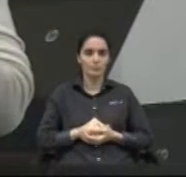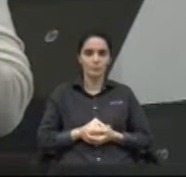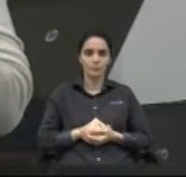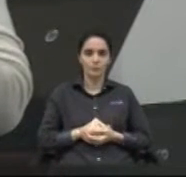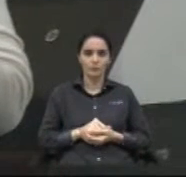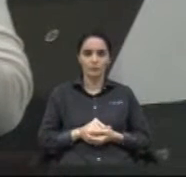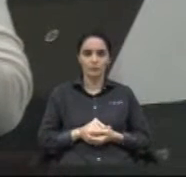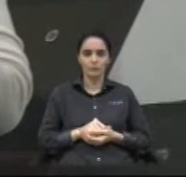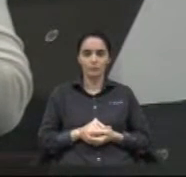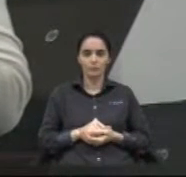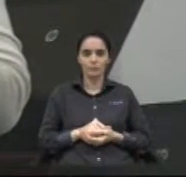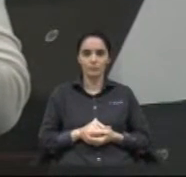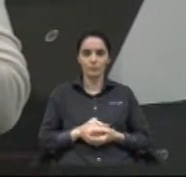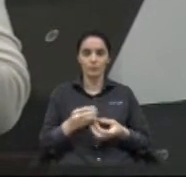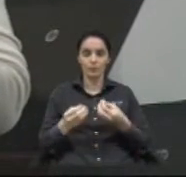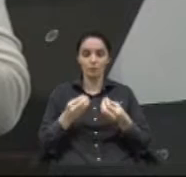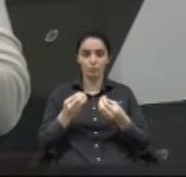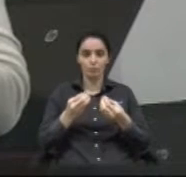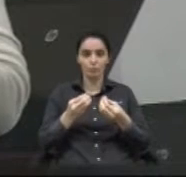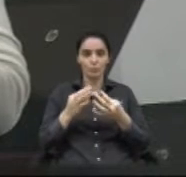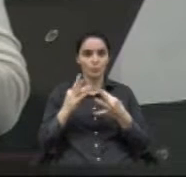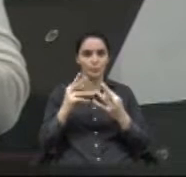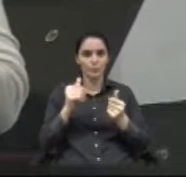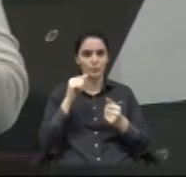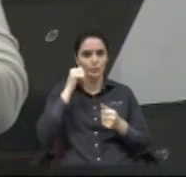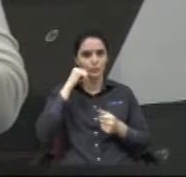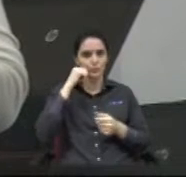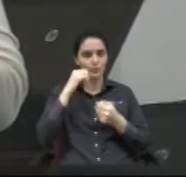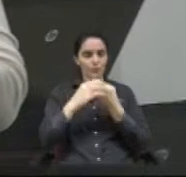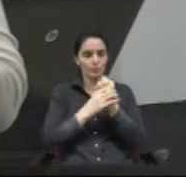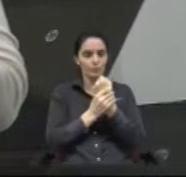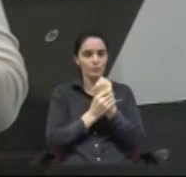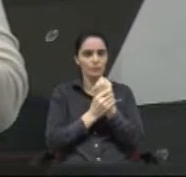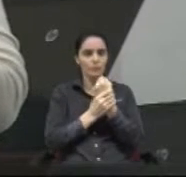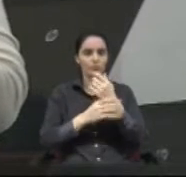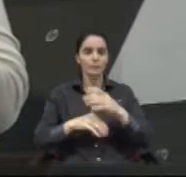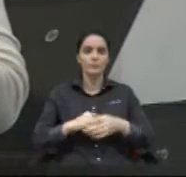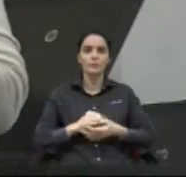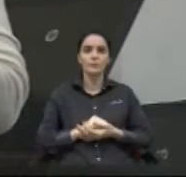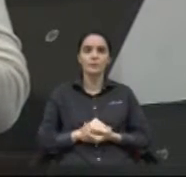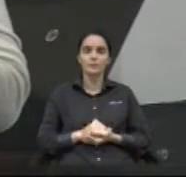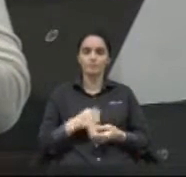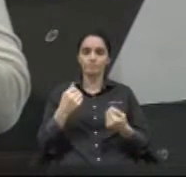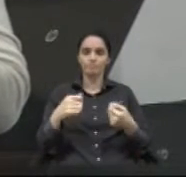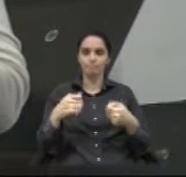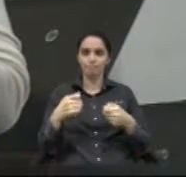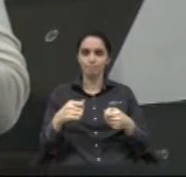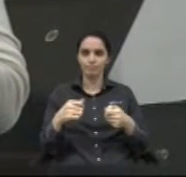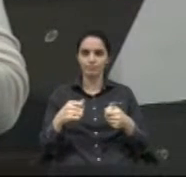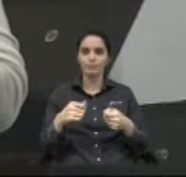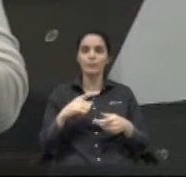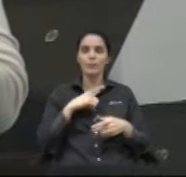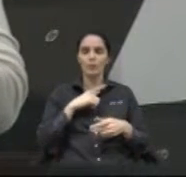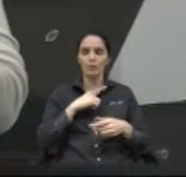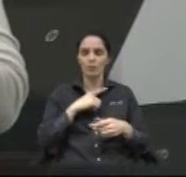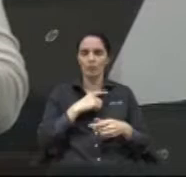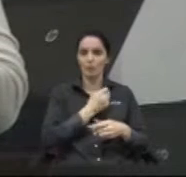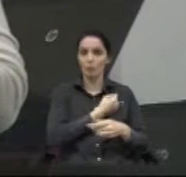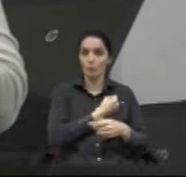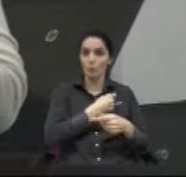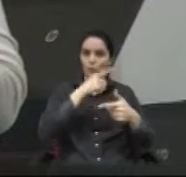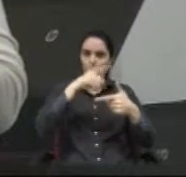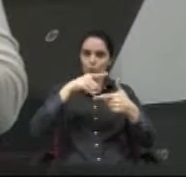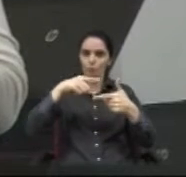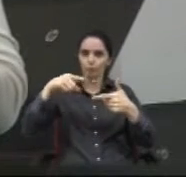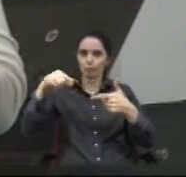de parada para as mulheres, também pensando na questão da segurança, mas realmente nós temos que ter números e estatística. Infelizmente, o Brasil